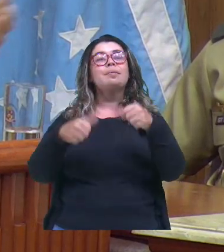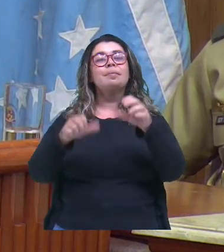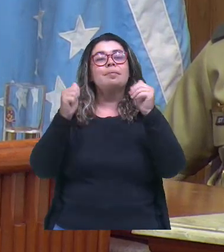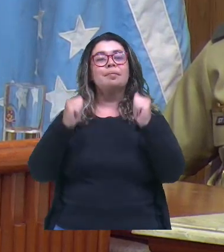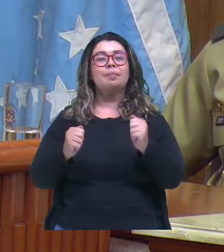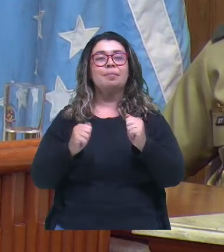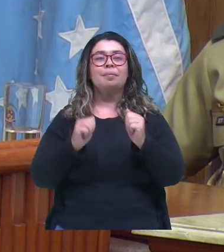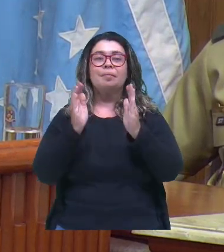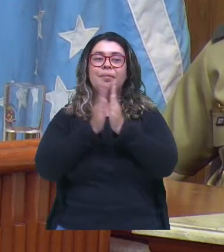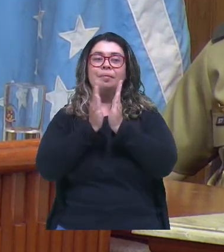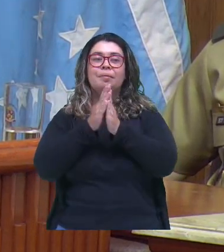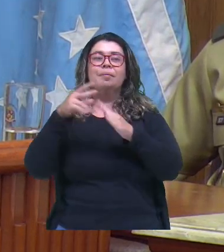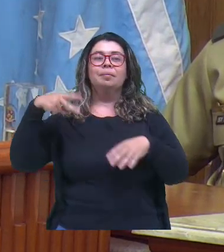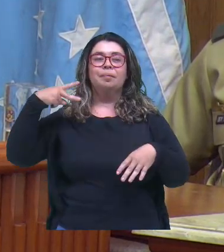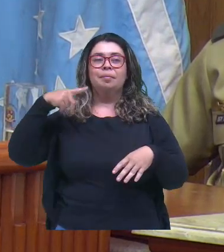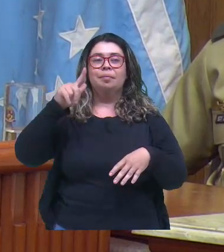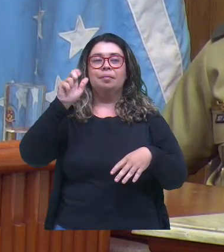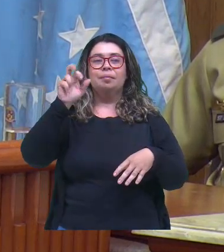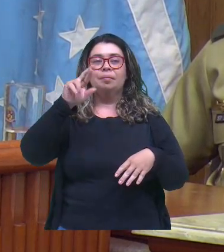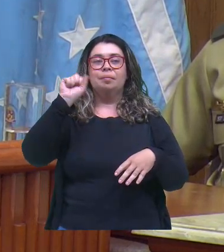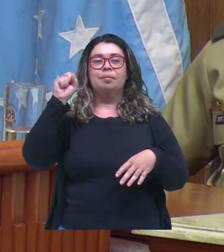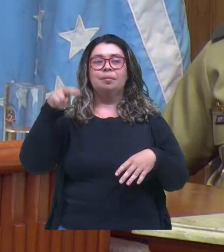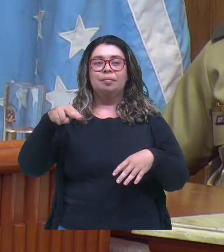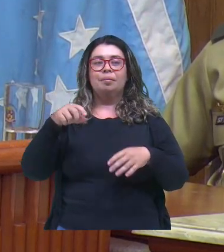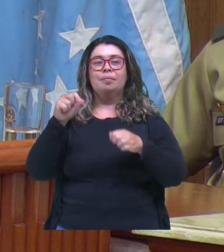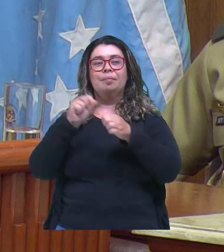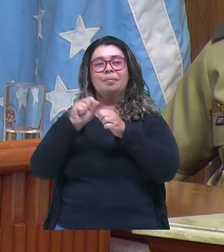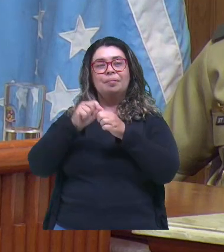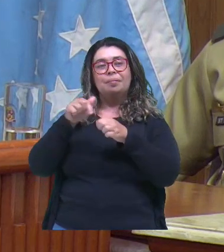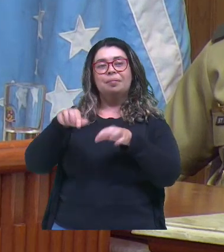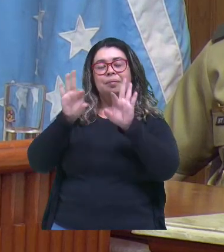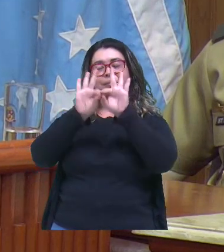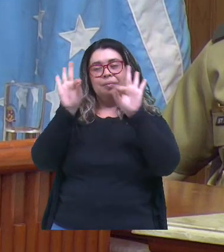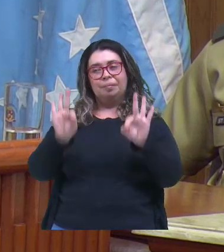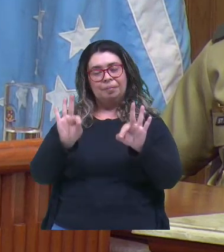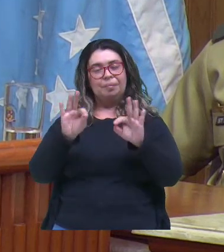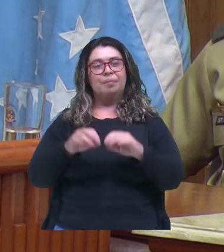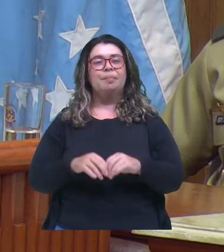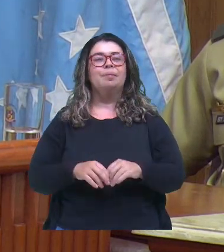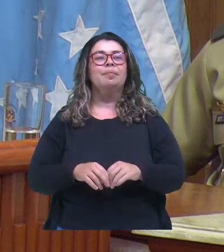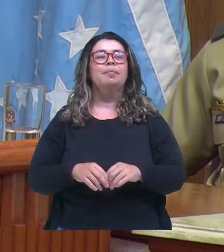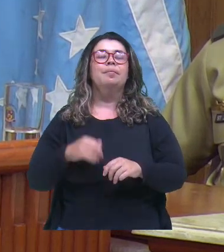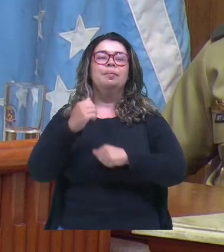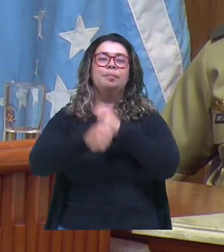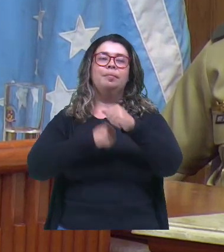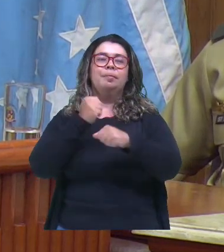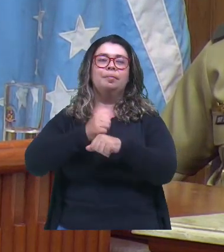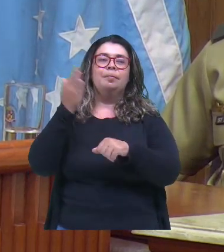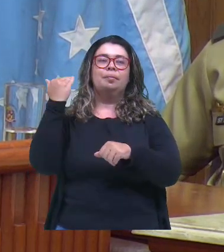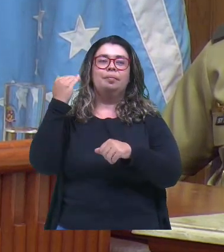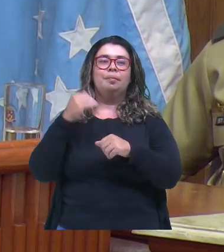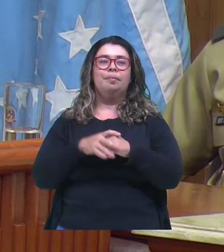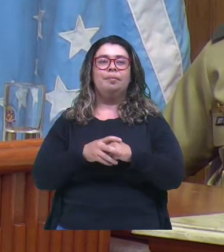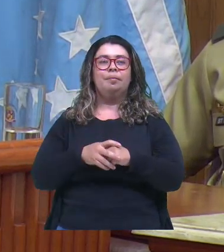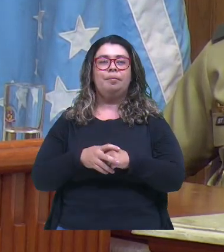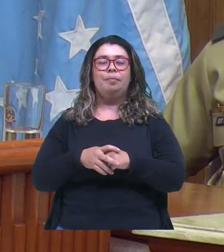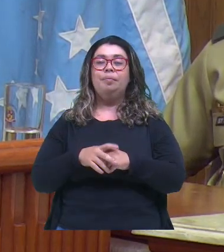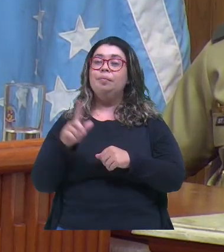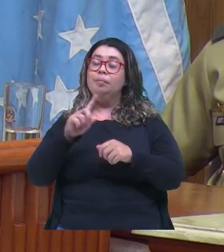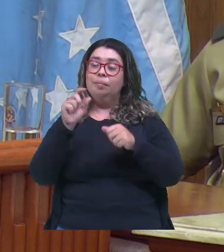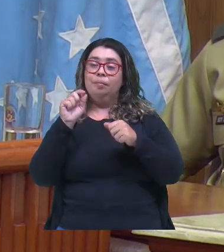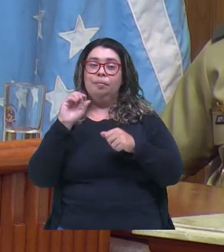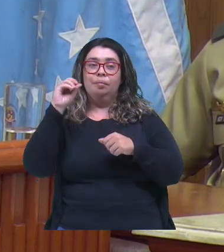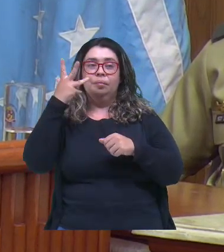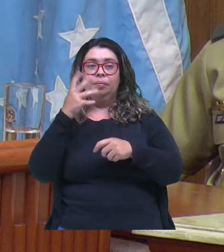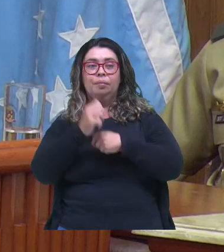vereador Gerson Alves, que foi o idealizador do projeto, tramitou aqui na Câmara no passado. Essa cerimônia só não foi possível ser realizada antes